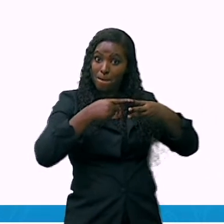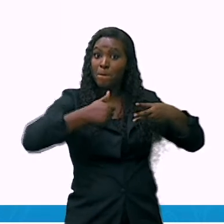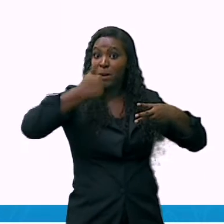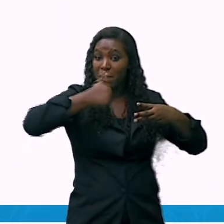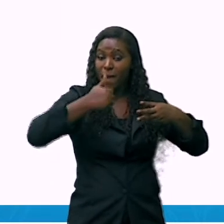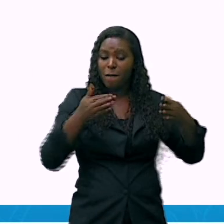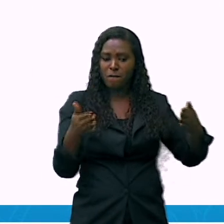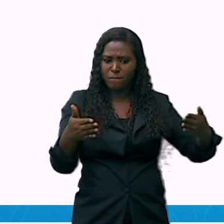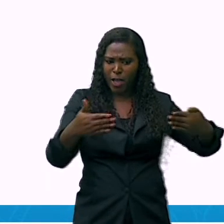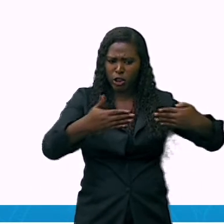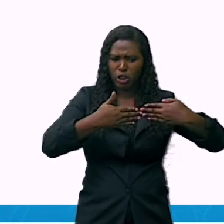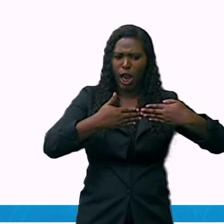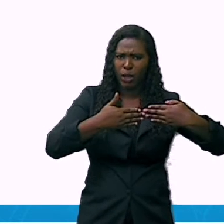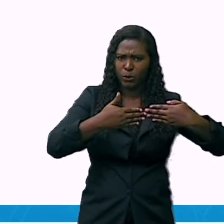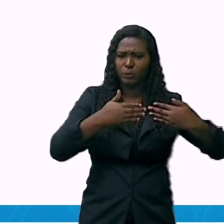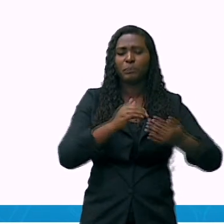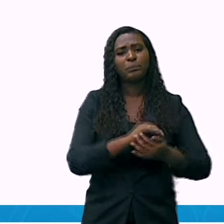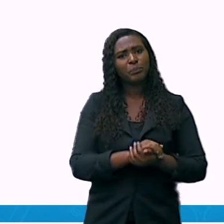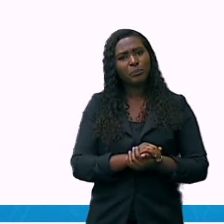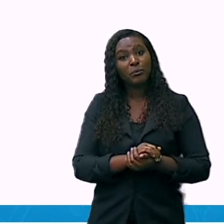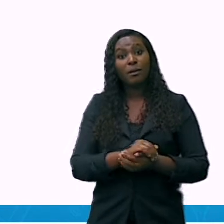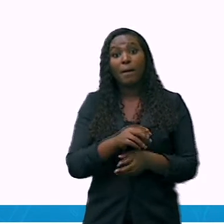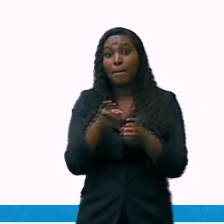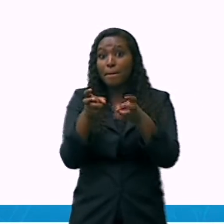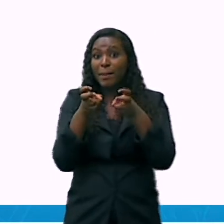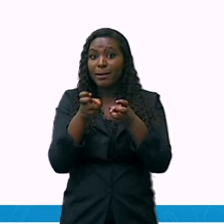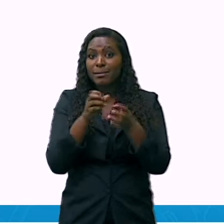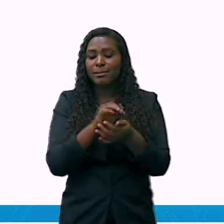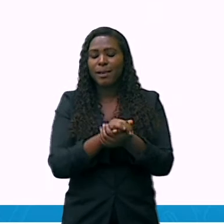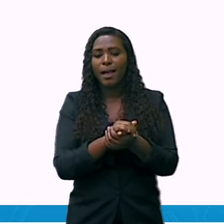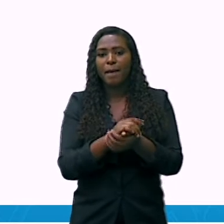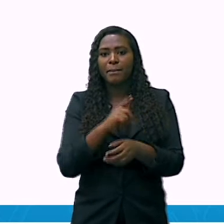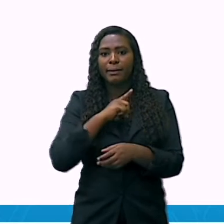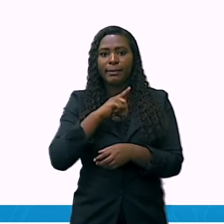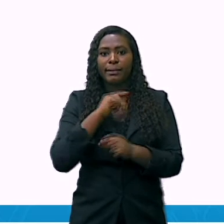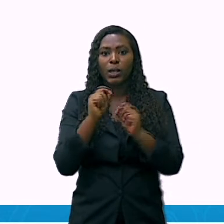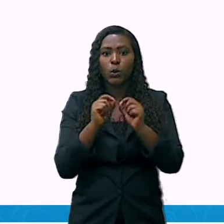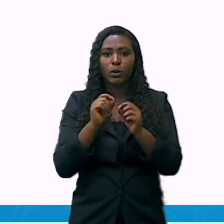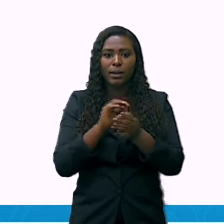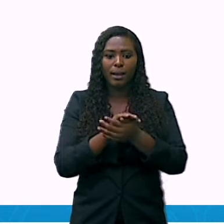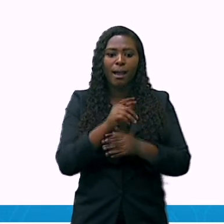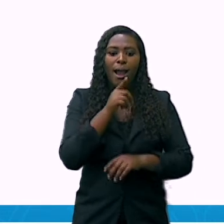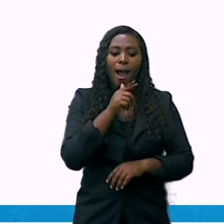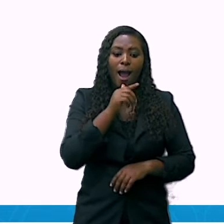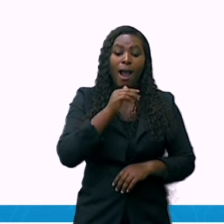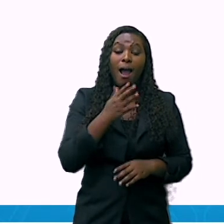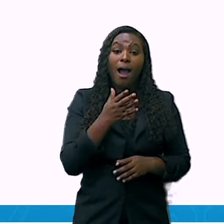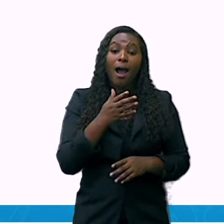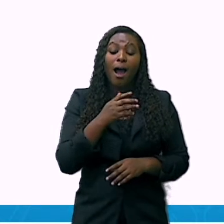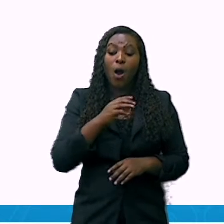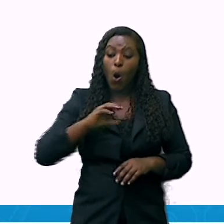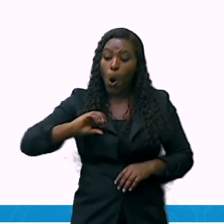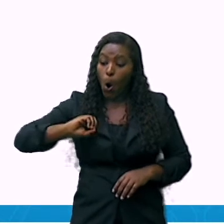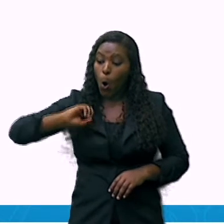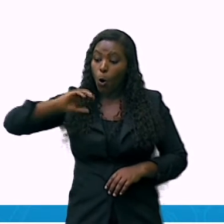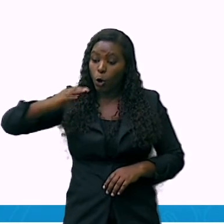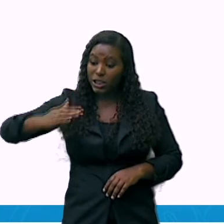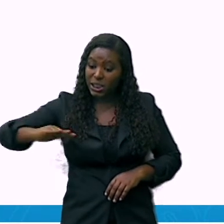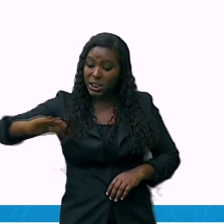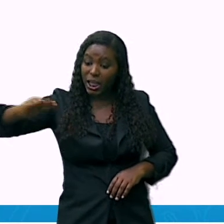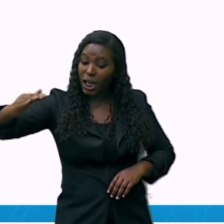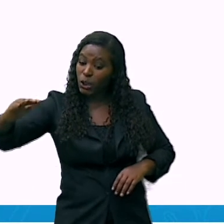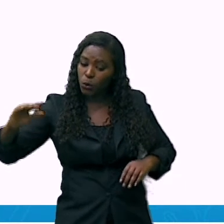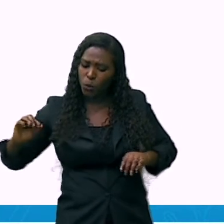fechado. Perceba que ele não apresenta uma ligação direta com o oceano, ou seja, ele